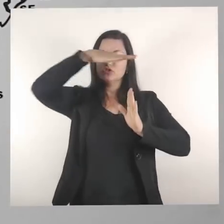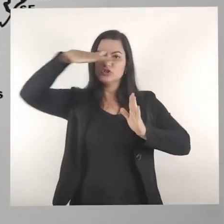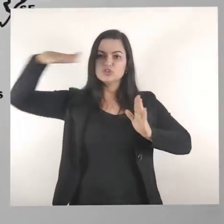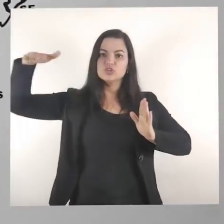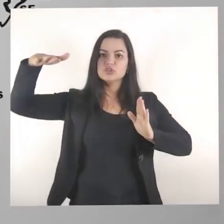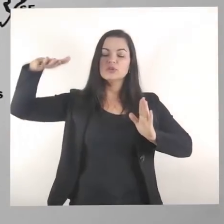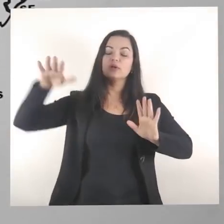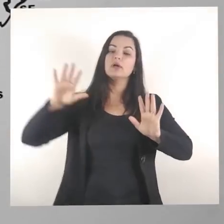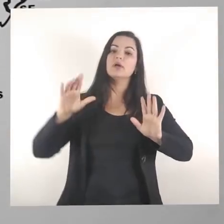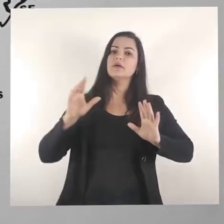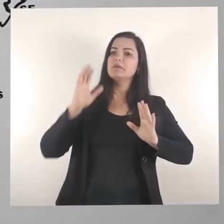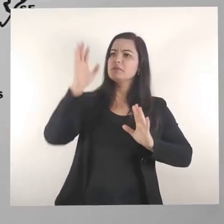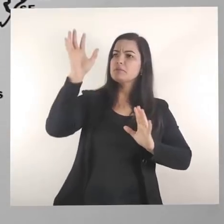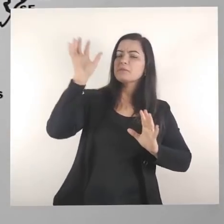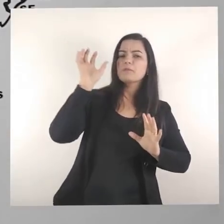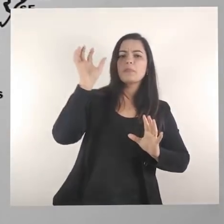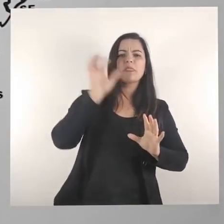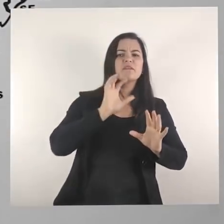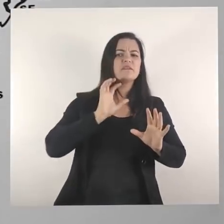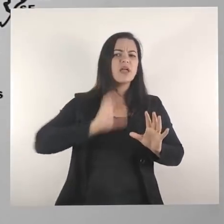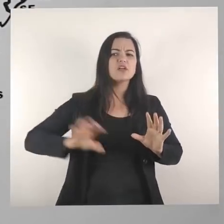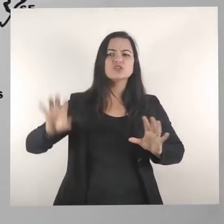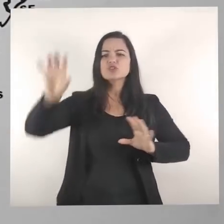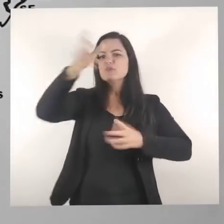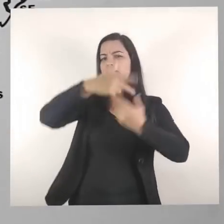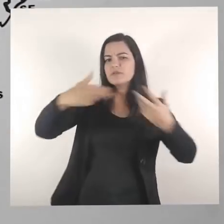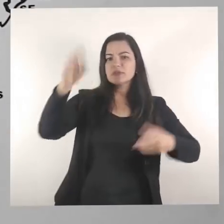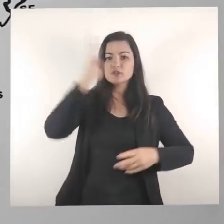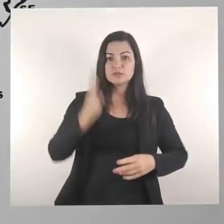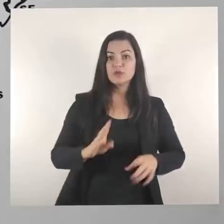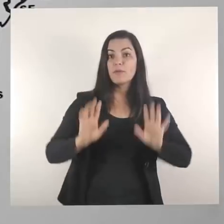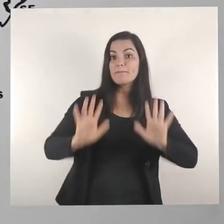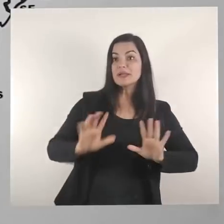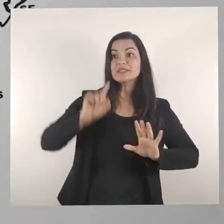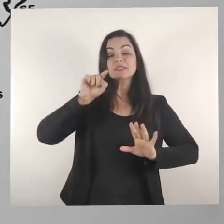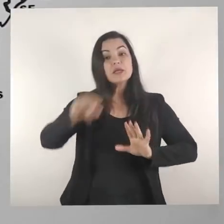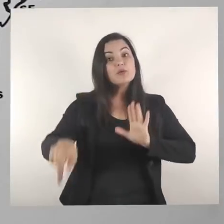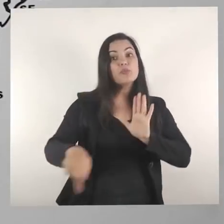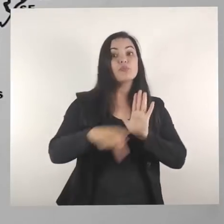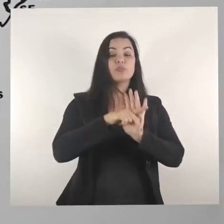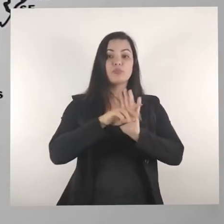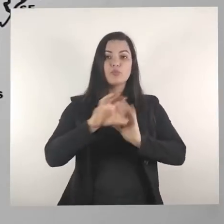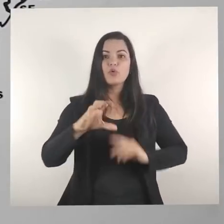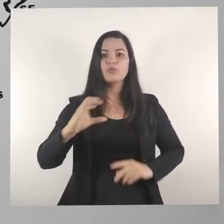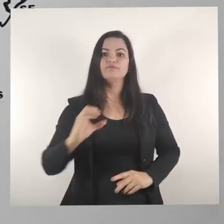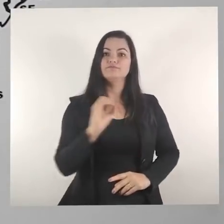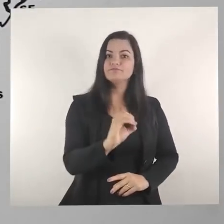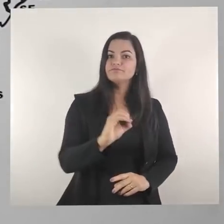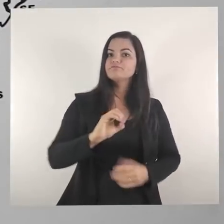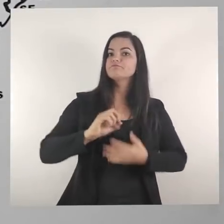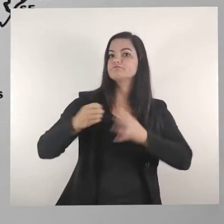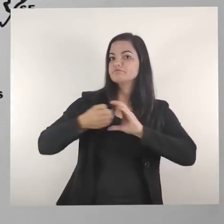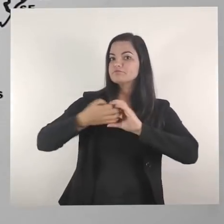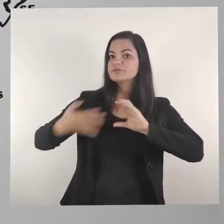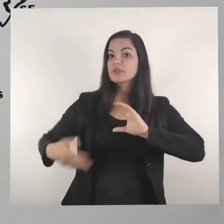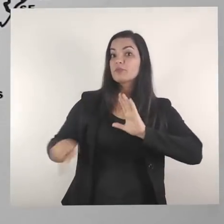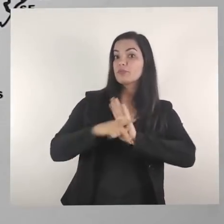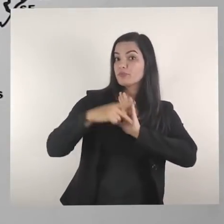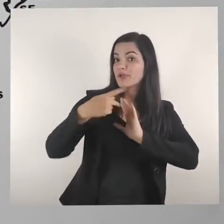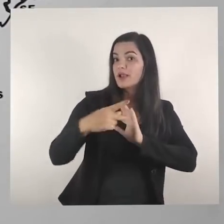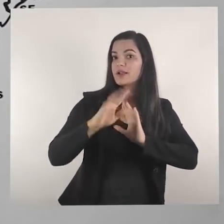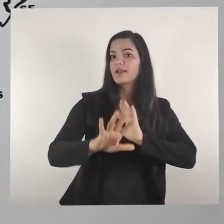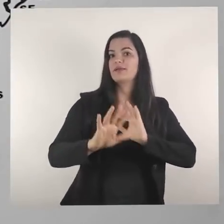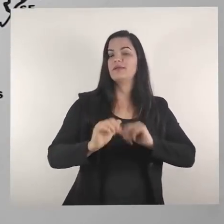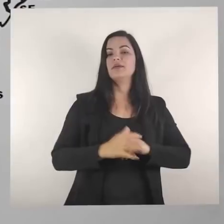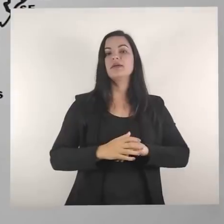região Centro-Oeste, temos algumas paisagens de chapadas bem características. A